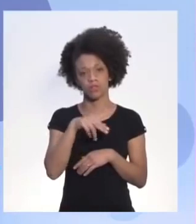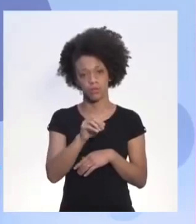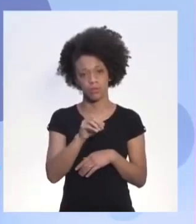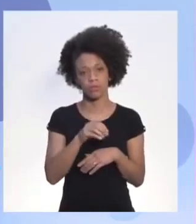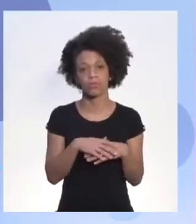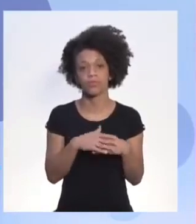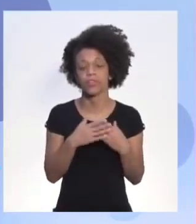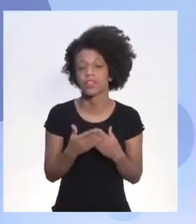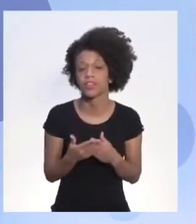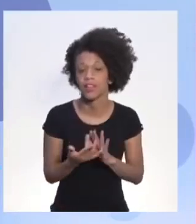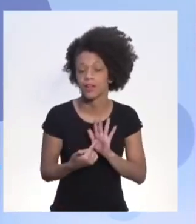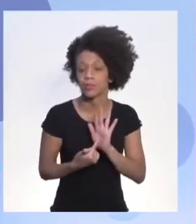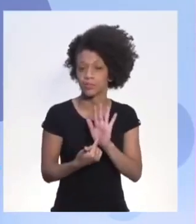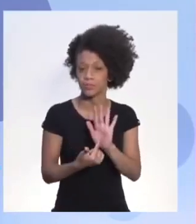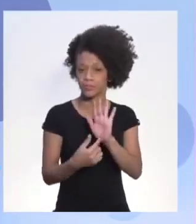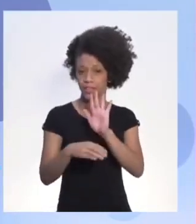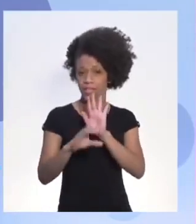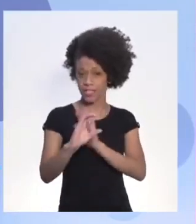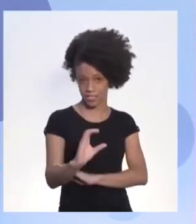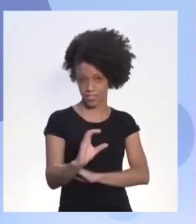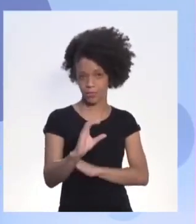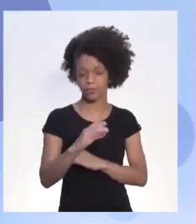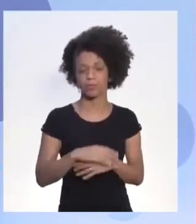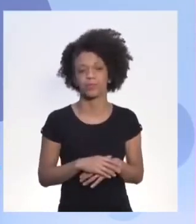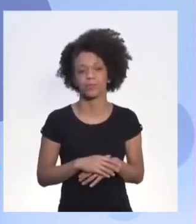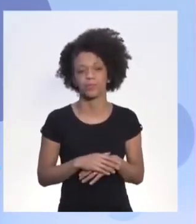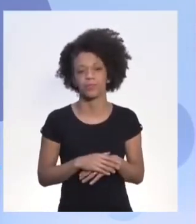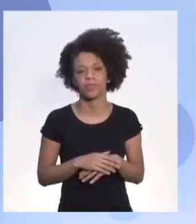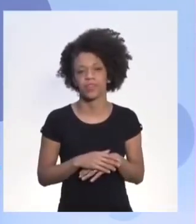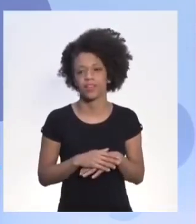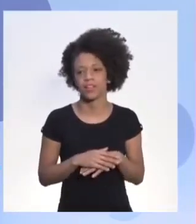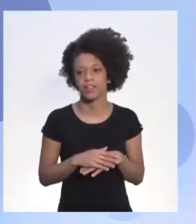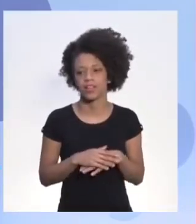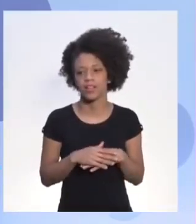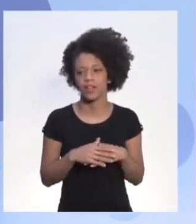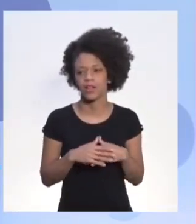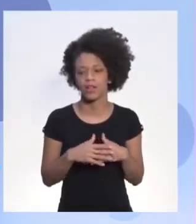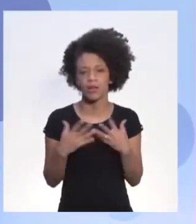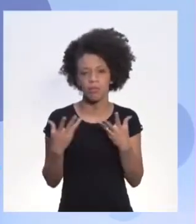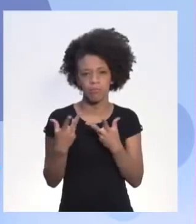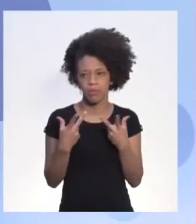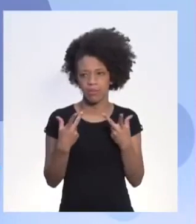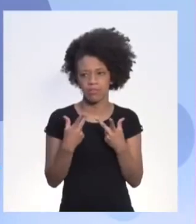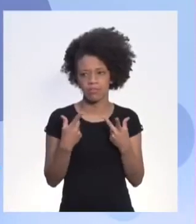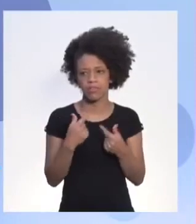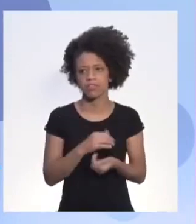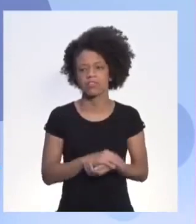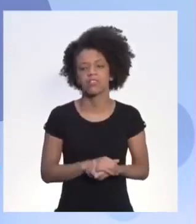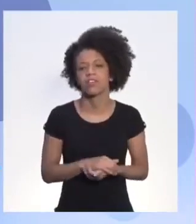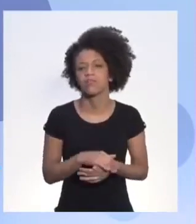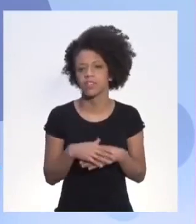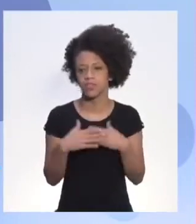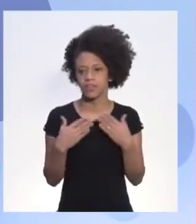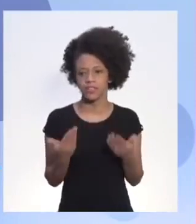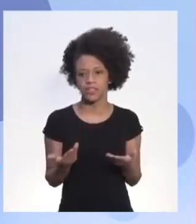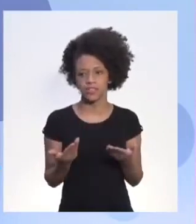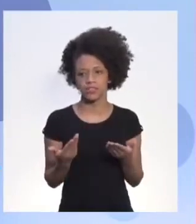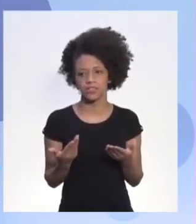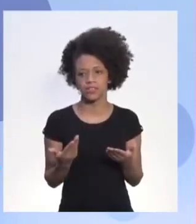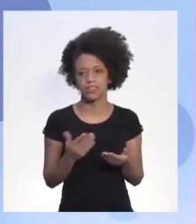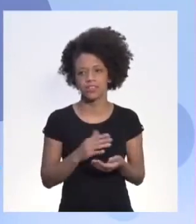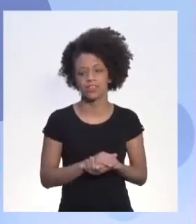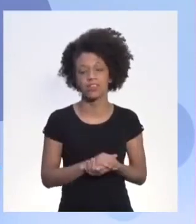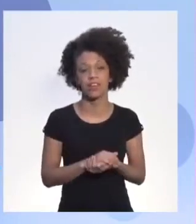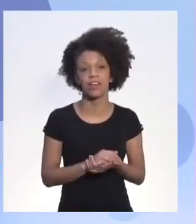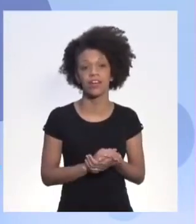a letra C, muito didática, muito caprichosa. Obrigado, a Kemi. Uma